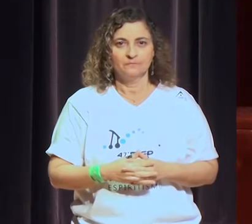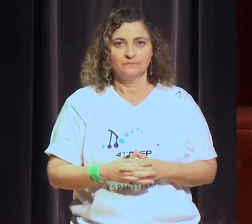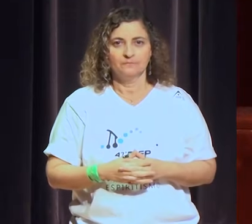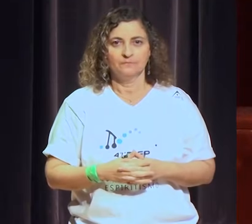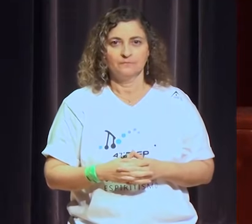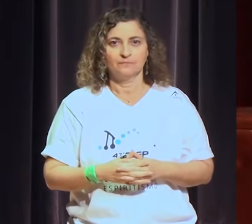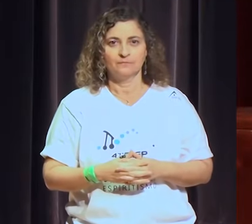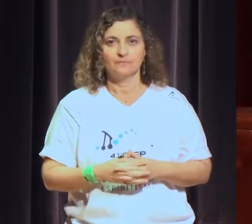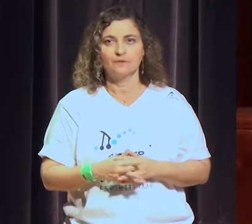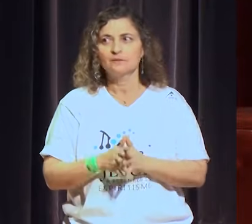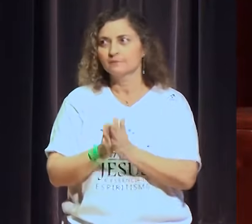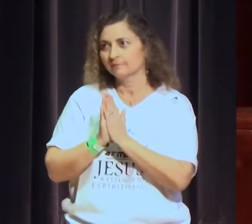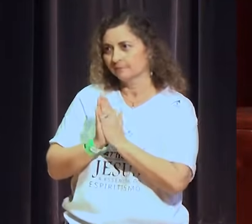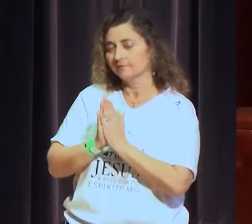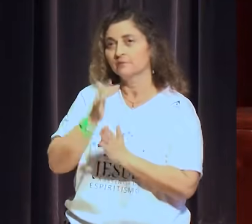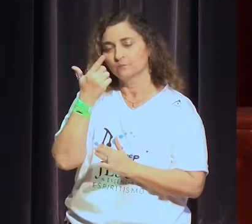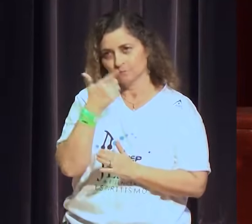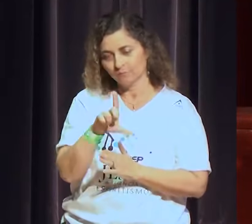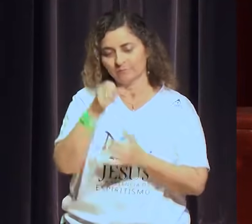Repete, Haroldo. O